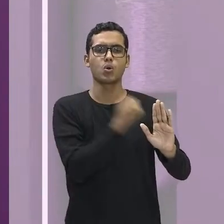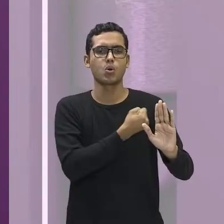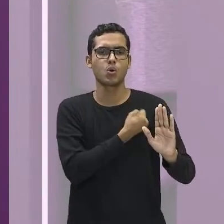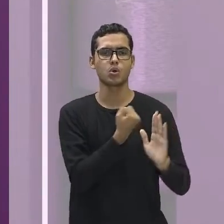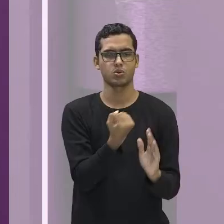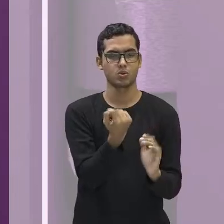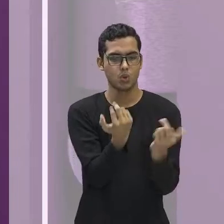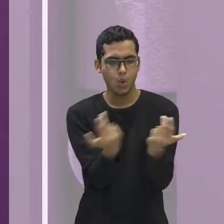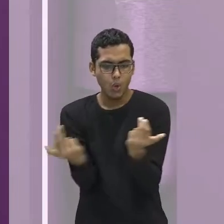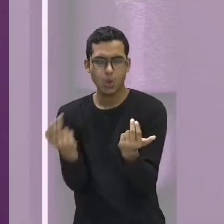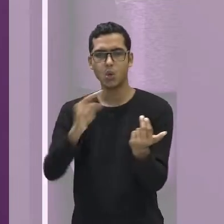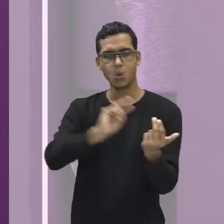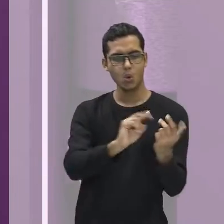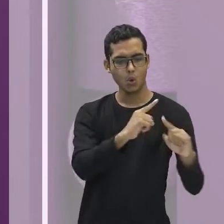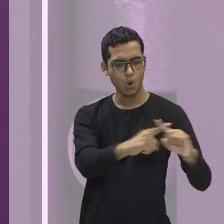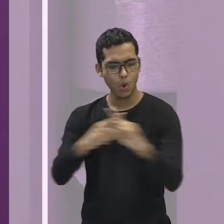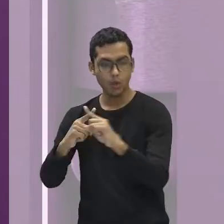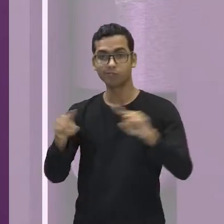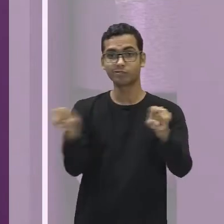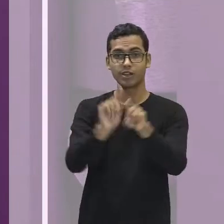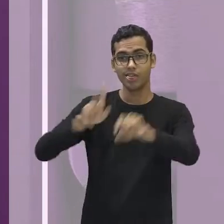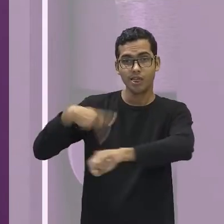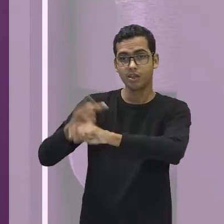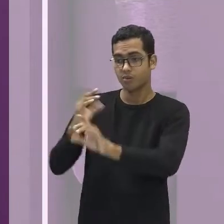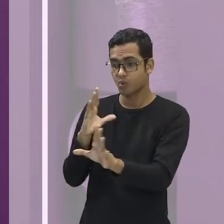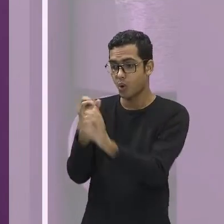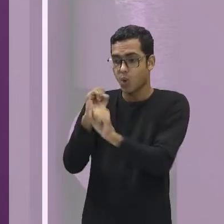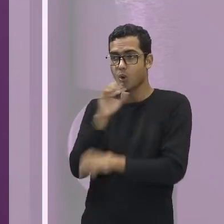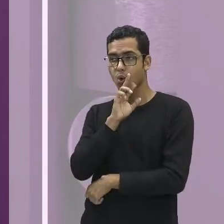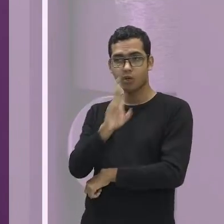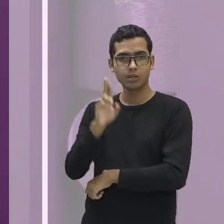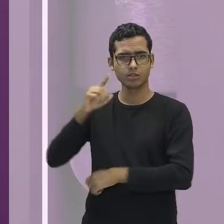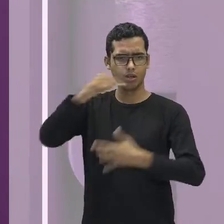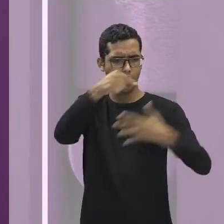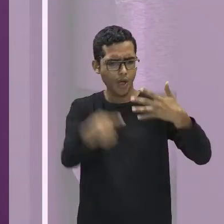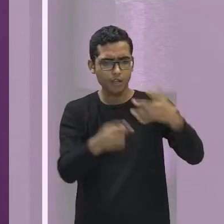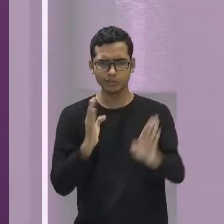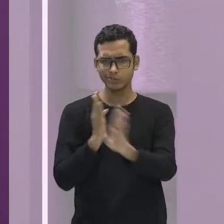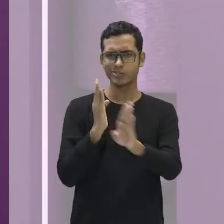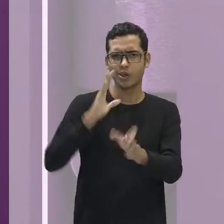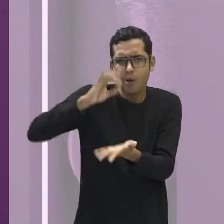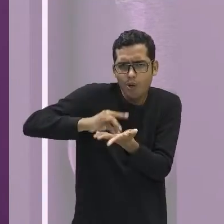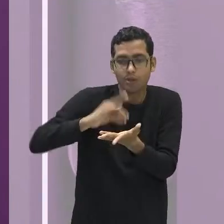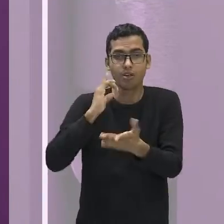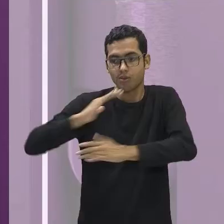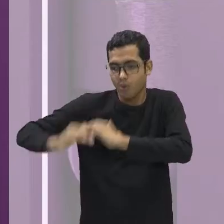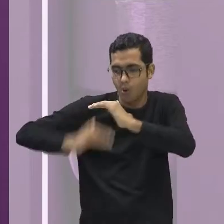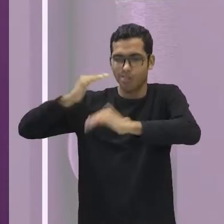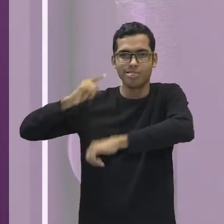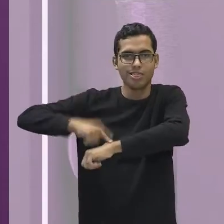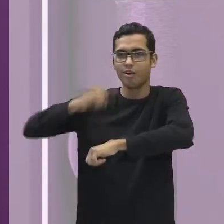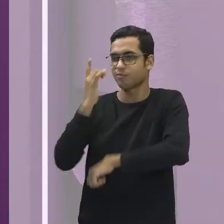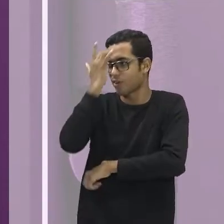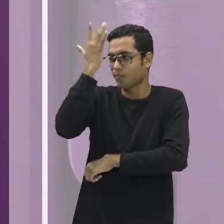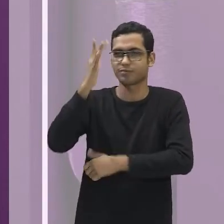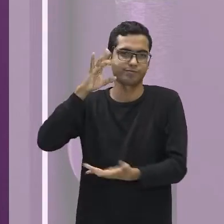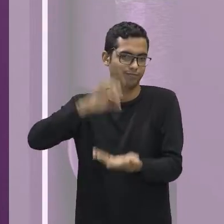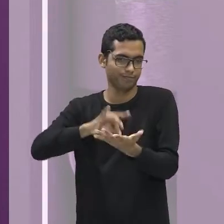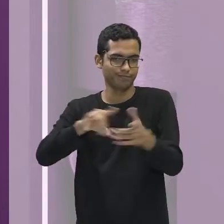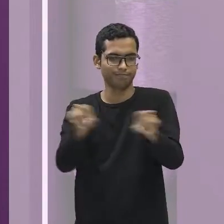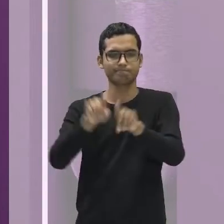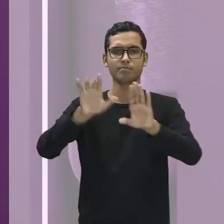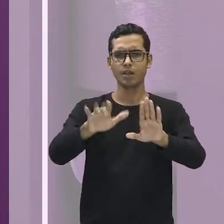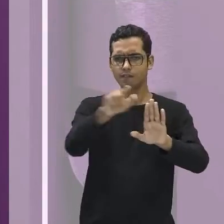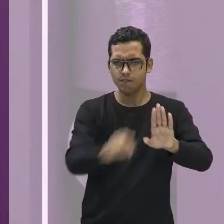fatores iguais, e a gente consegue identificar todos os elementos, o desenvolvimento dela fica muito fácil. Mas